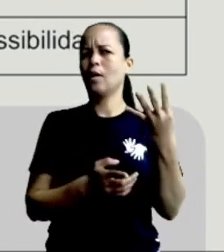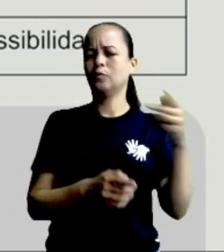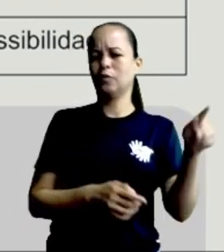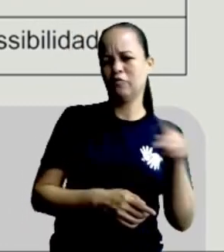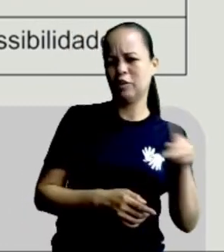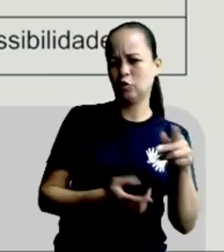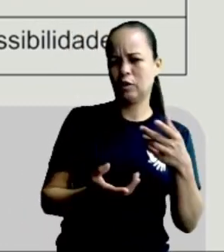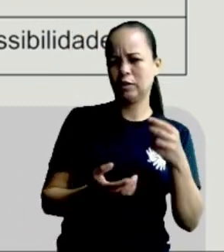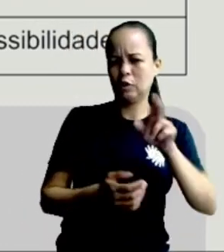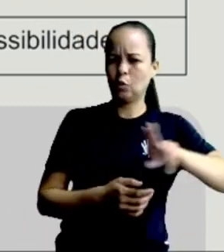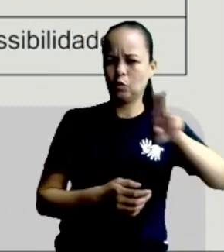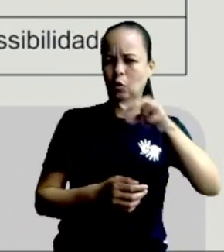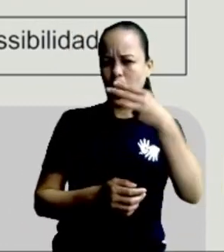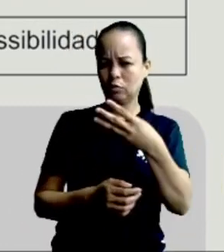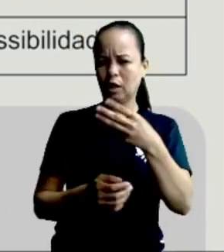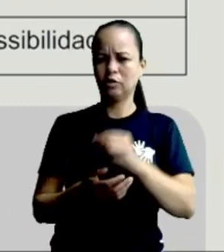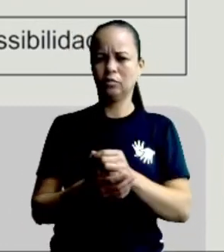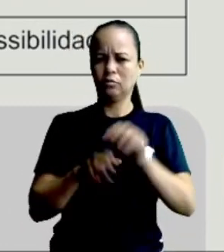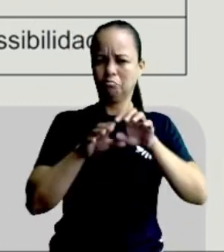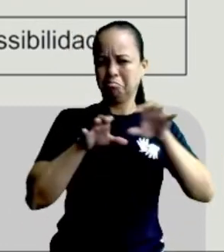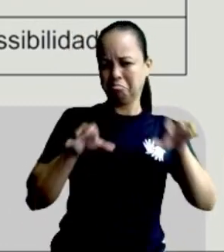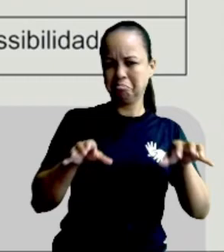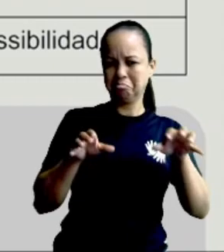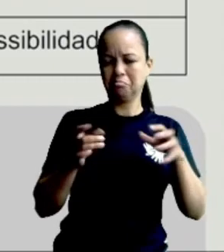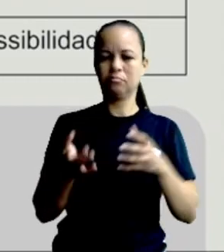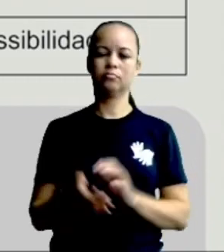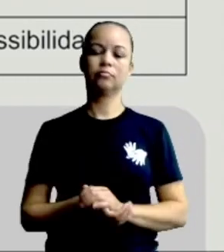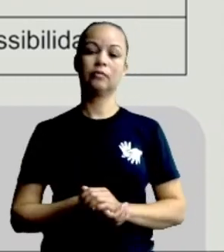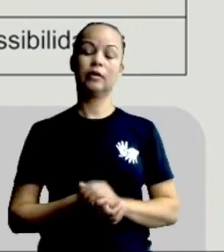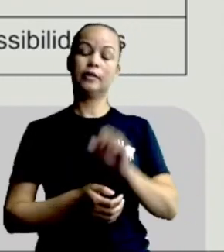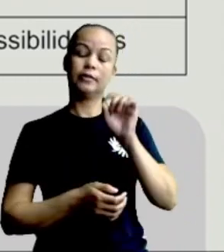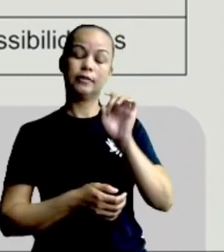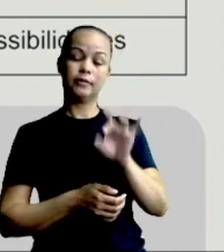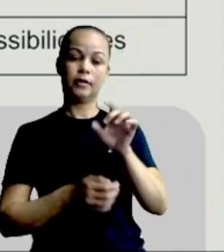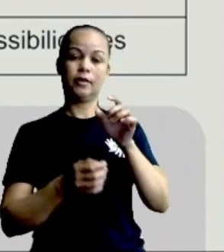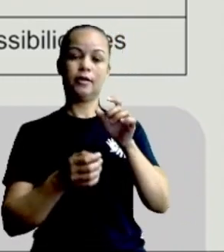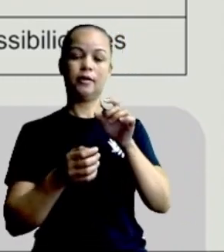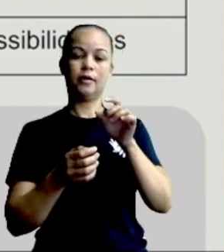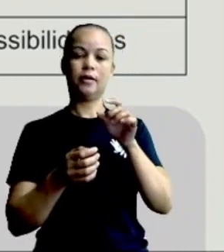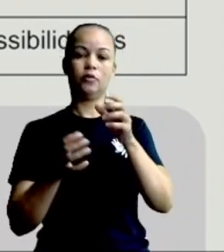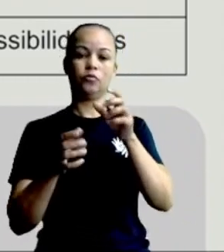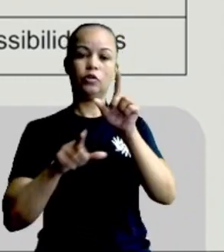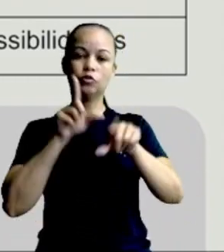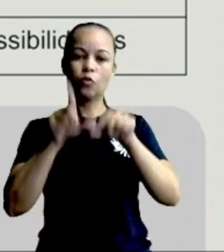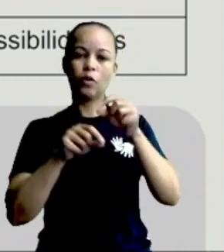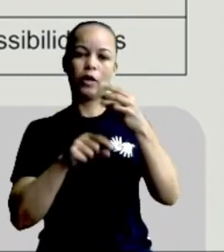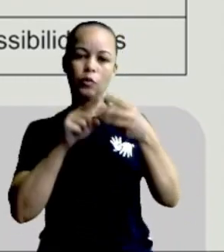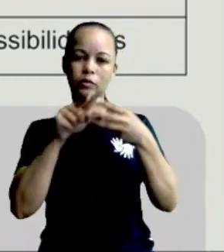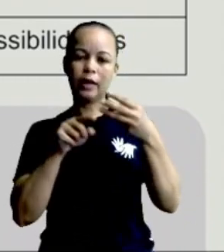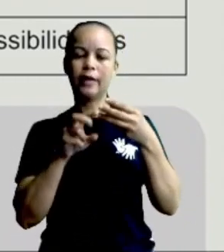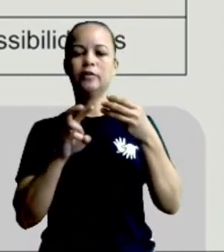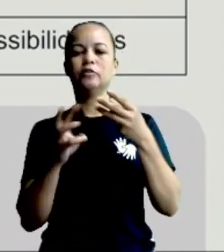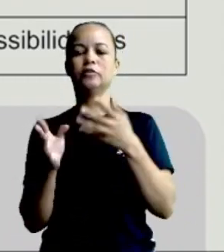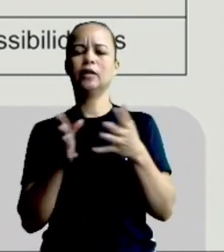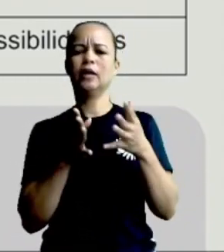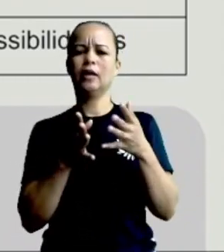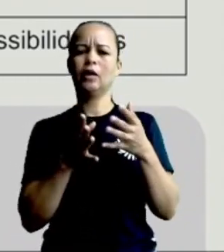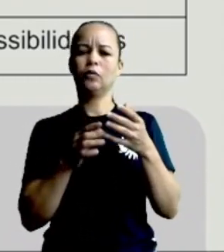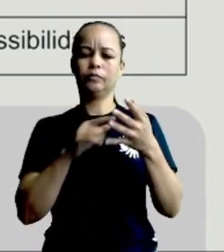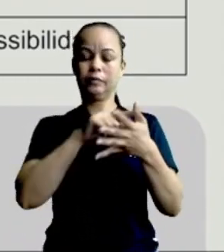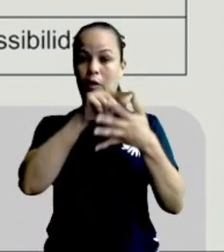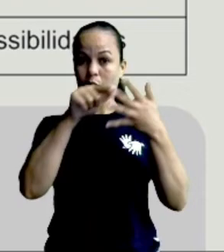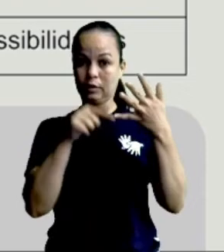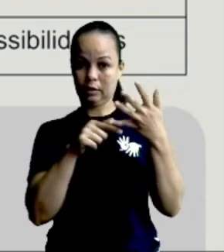mas vamos usar separado? Se eu escolher o 3, vão sobrar 4 algarismos, não vão? Não são 5 algarismos que eu estou trabalhando? Eu